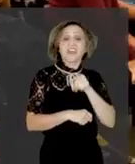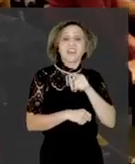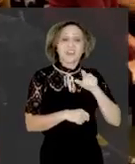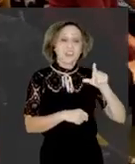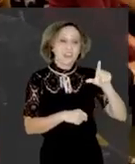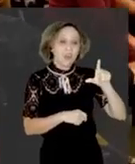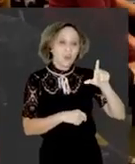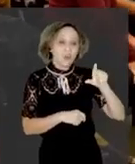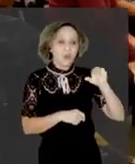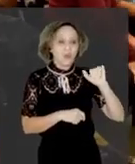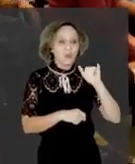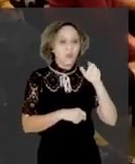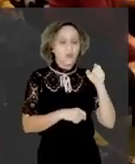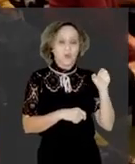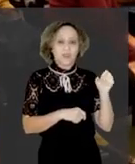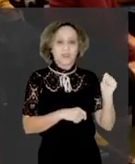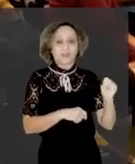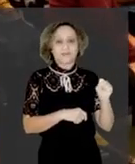Acho que falta um.